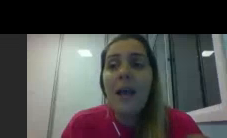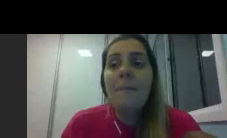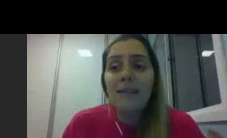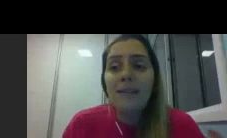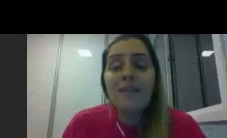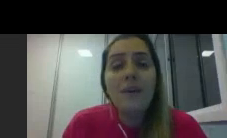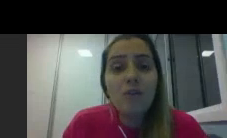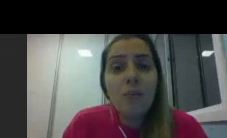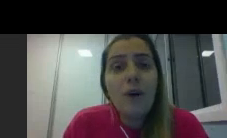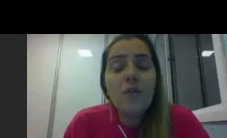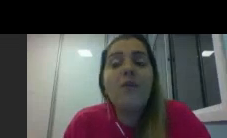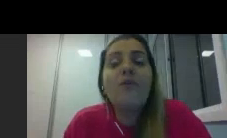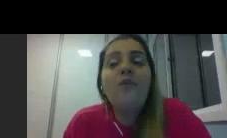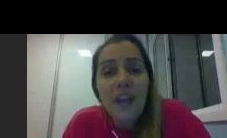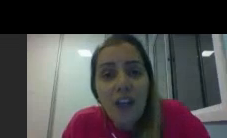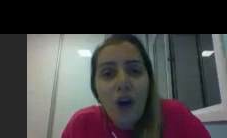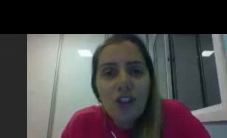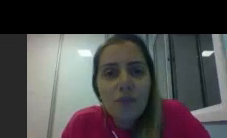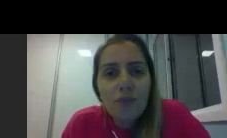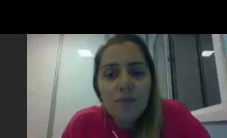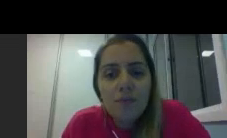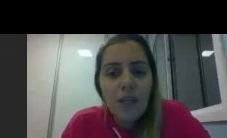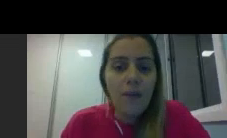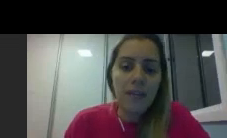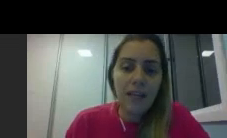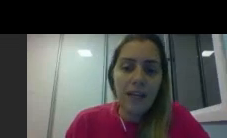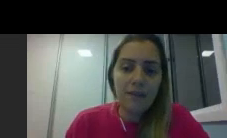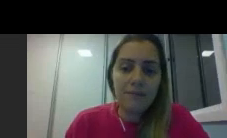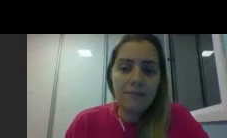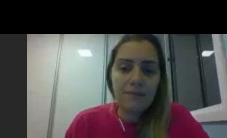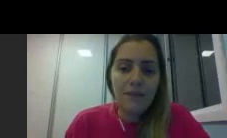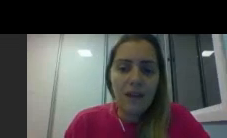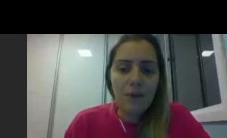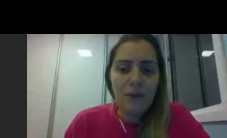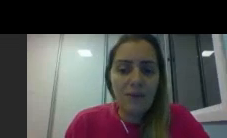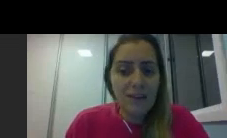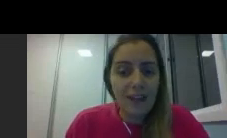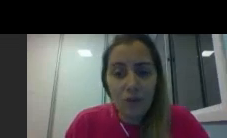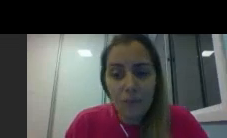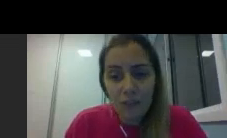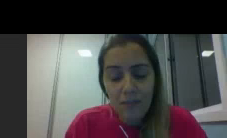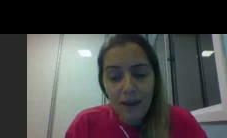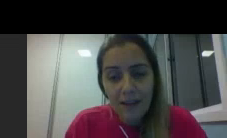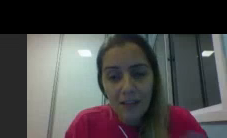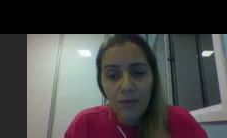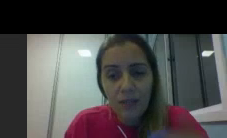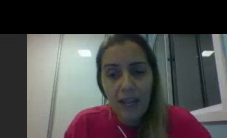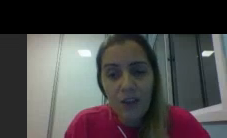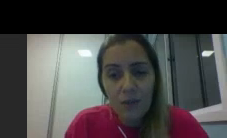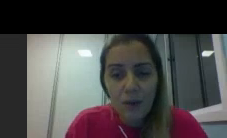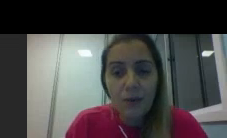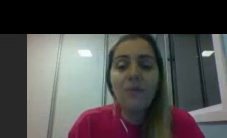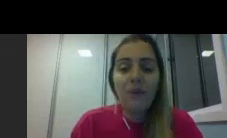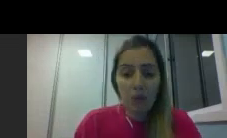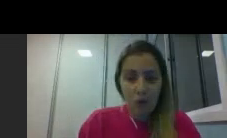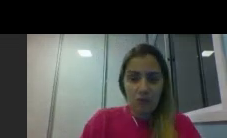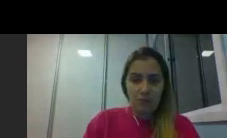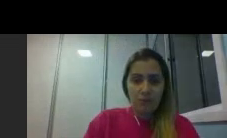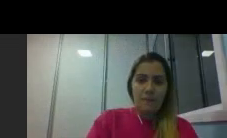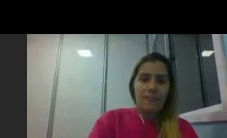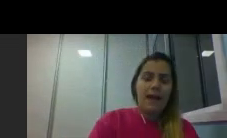gente? Mas aí vamos supor que o meu fenótipo eu alterei. Eu, na verdade, comi demais e eu alterei o